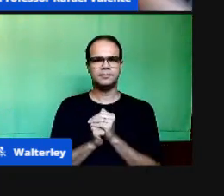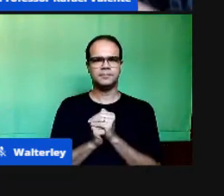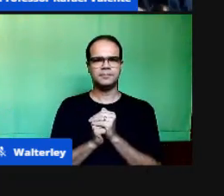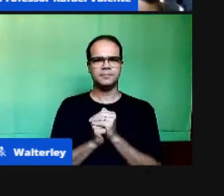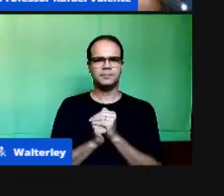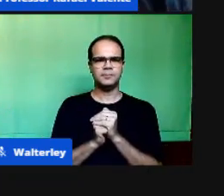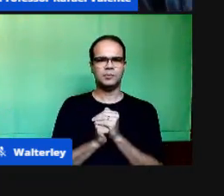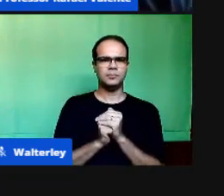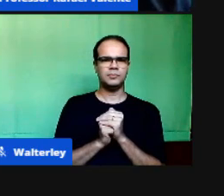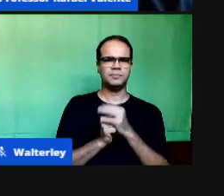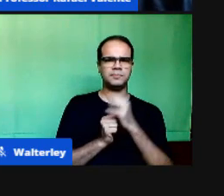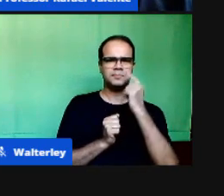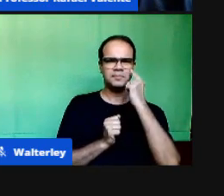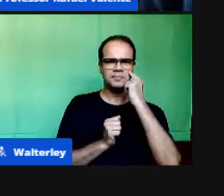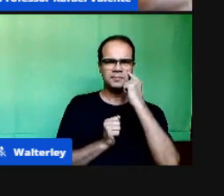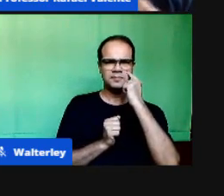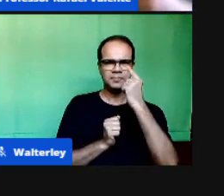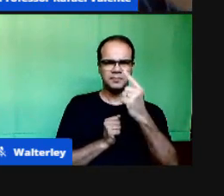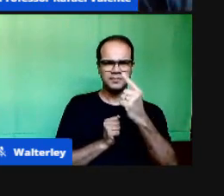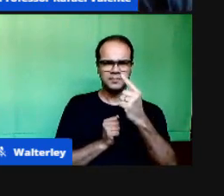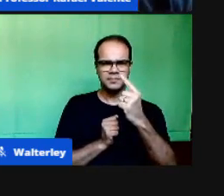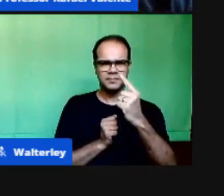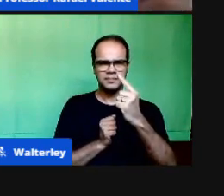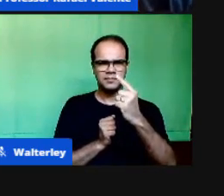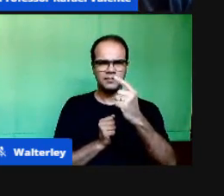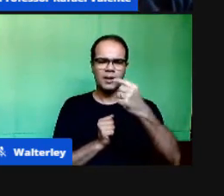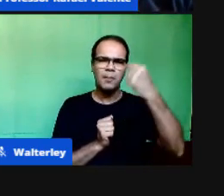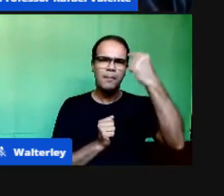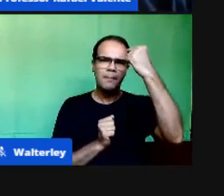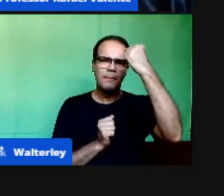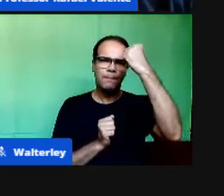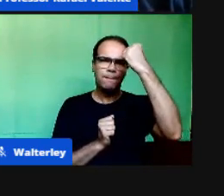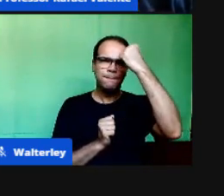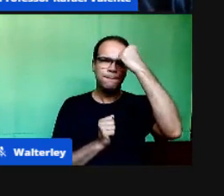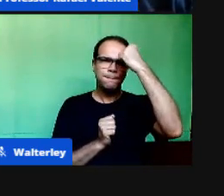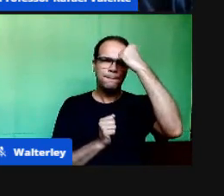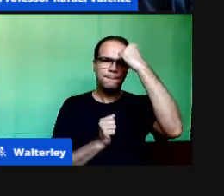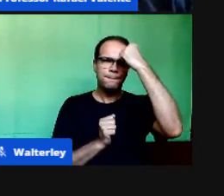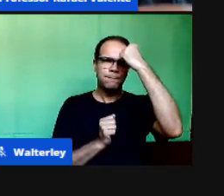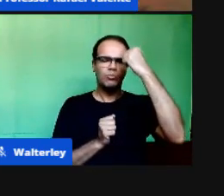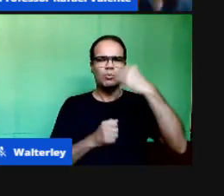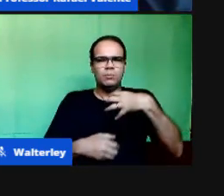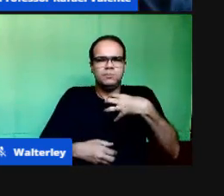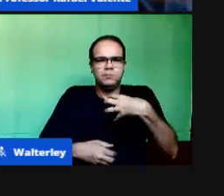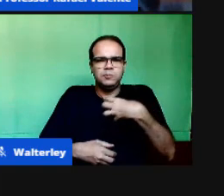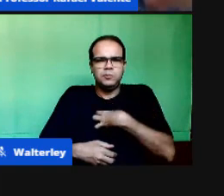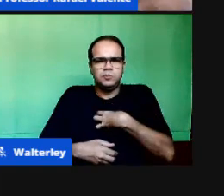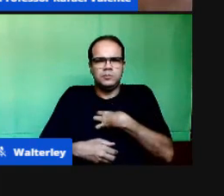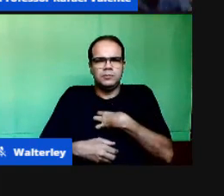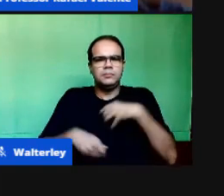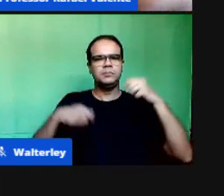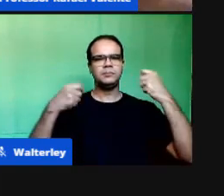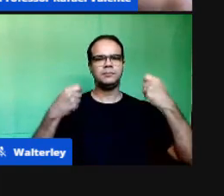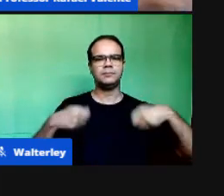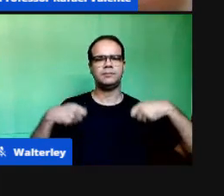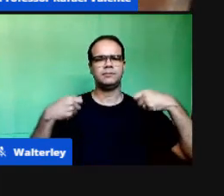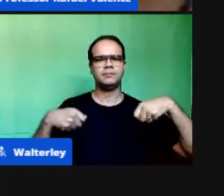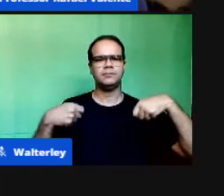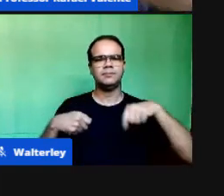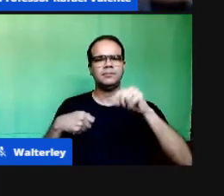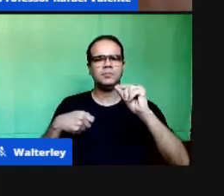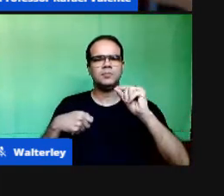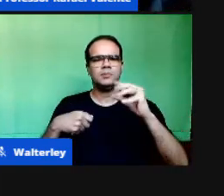Bom, quando a gente fala em inteligência emocional, nós precisamos identificar, né,